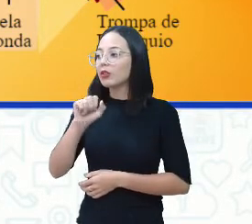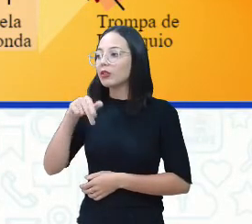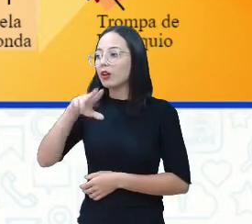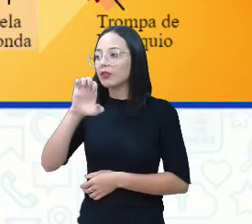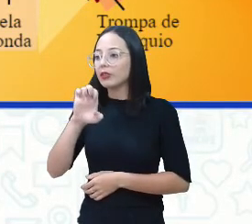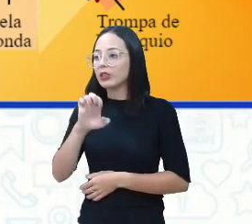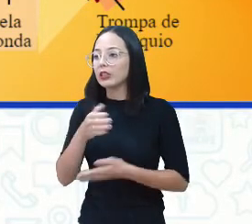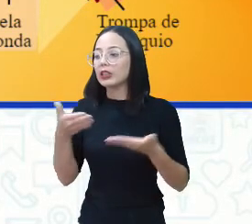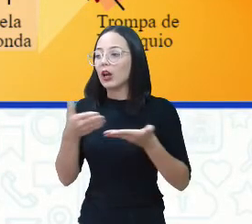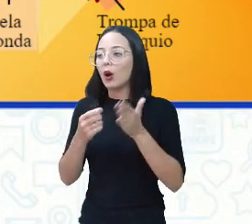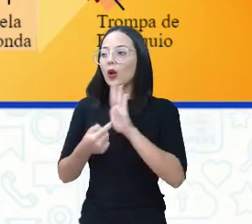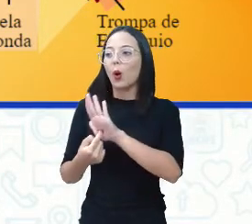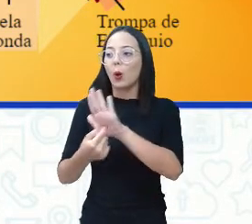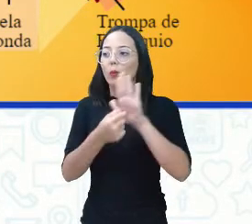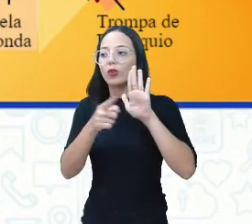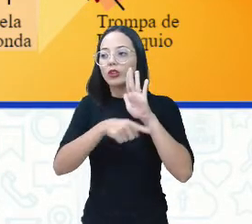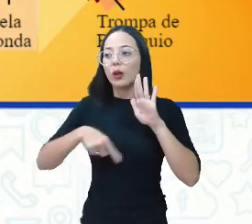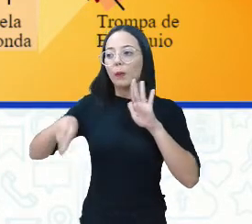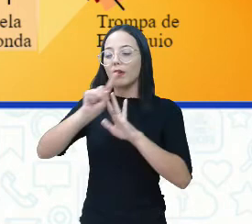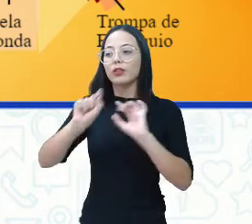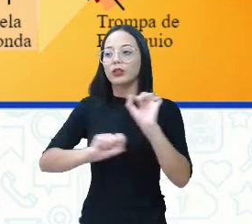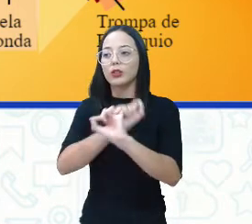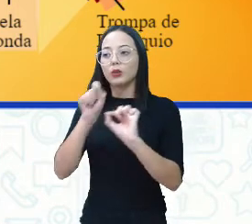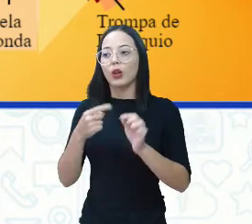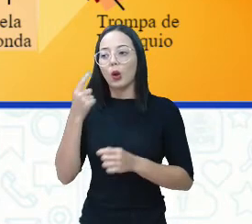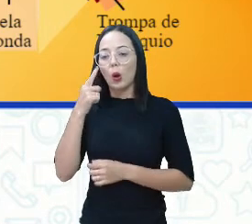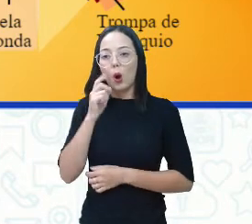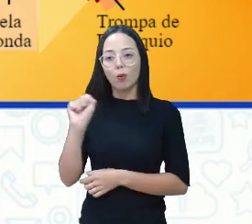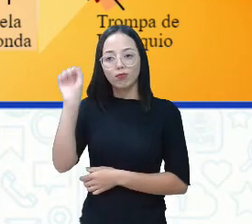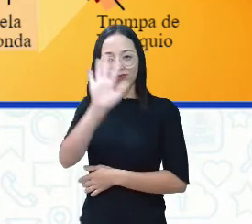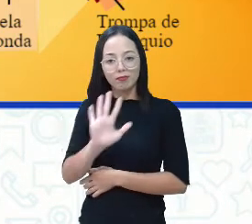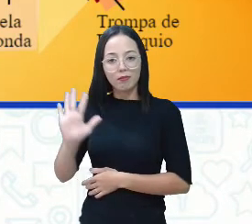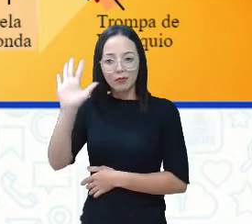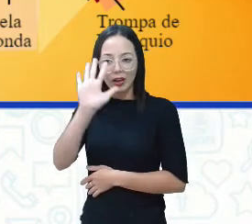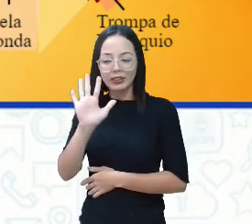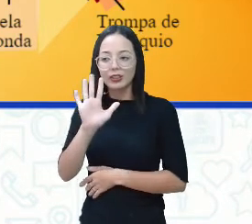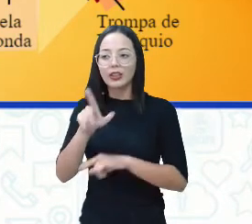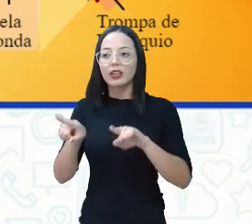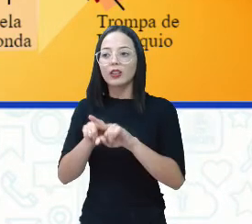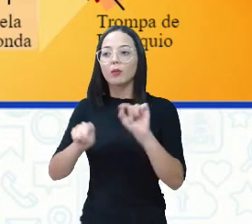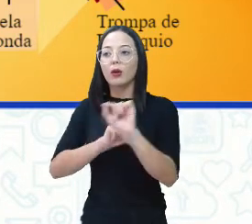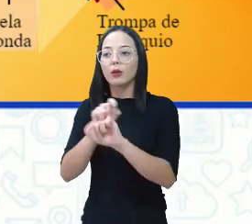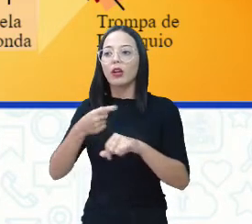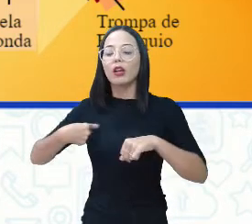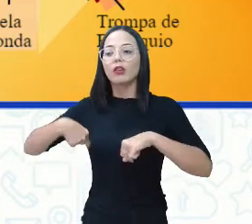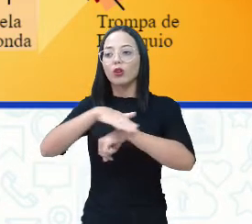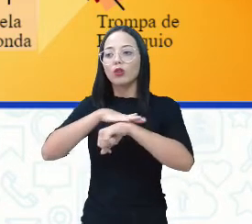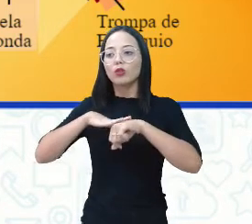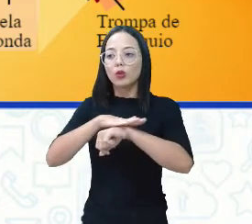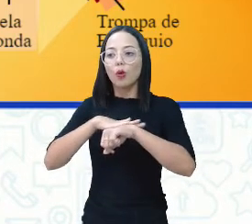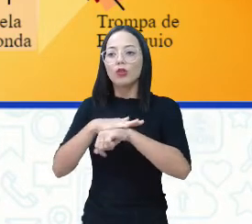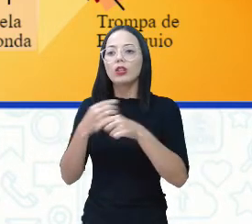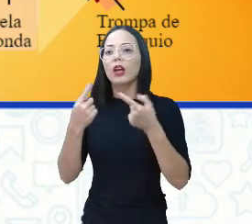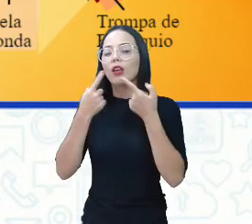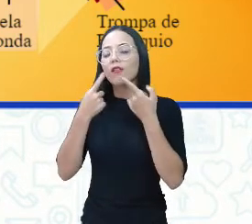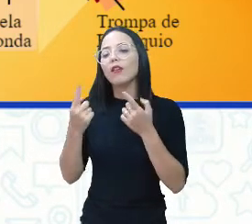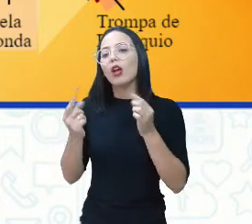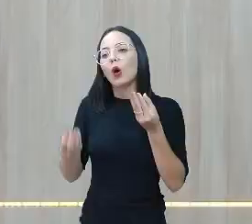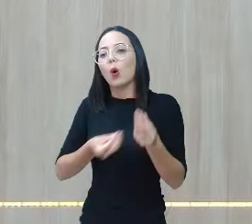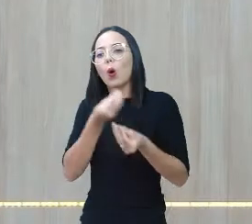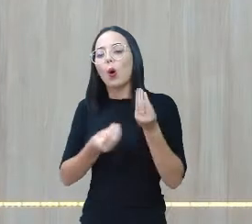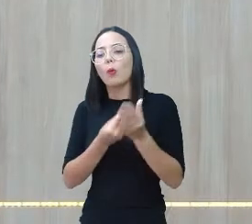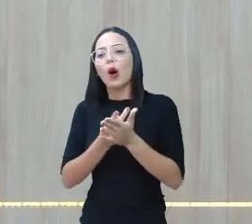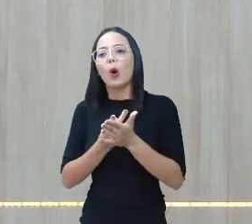eu trouxe para vocês uma imagem e a partir dessa imagem a gente vai conversar e vamos ver realmente como